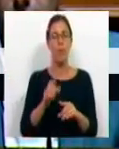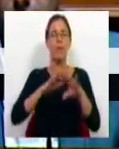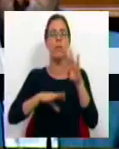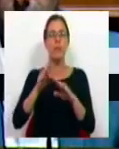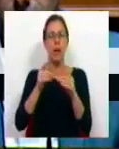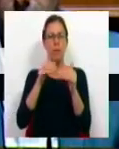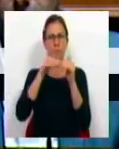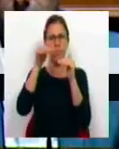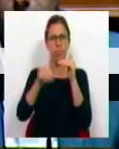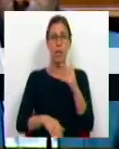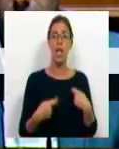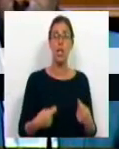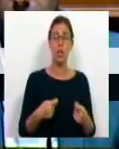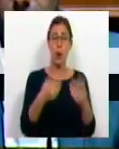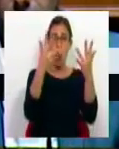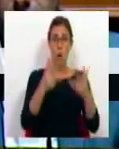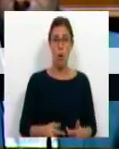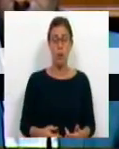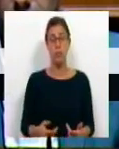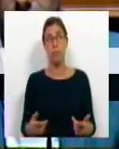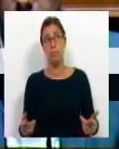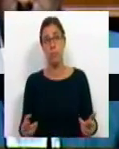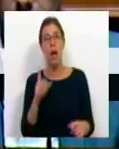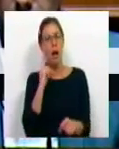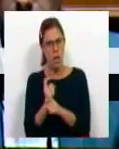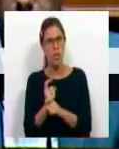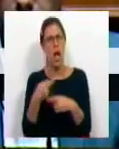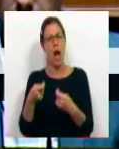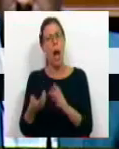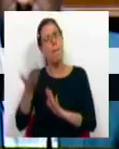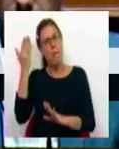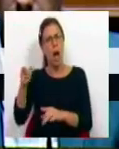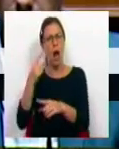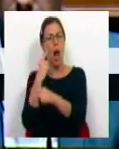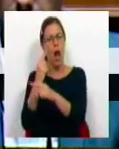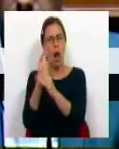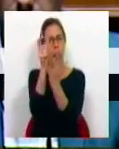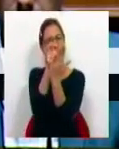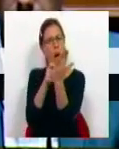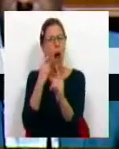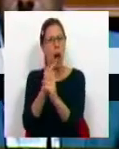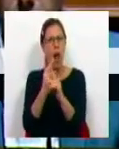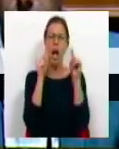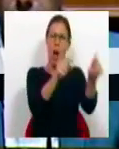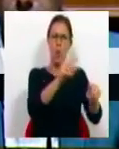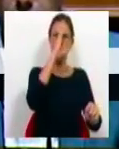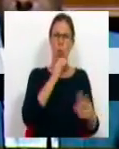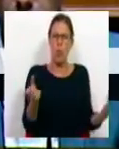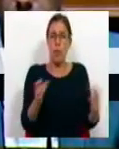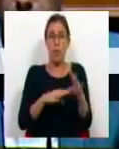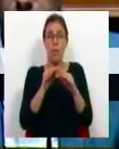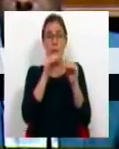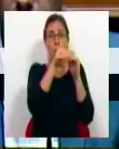fazer derrapagens nas despesas orçamentais. Ao mesmo tempo exigem que se gaste mais nas mesmas rúbricas em que acusam o Governo de